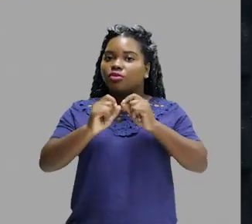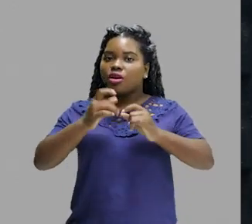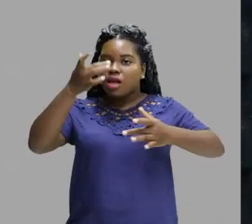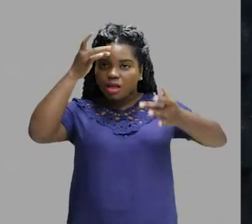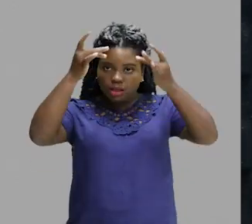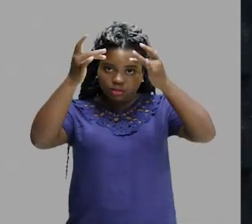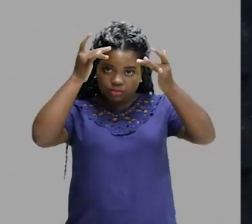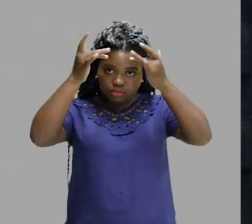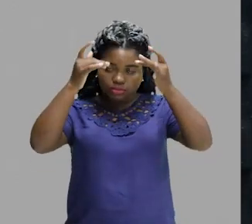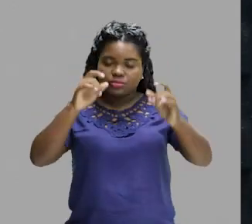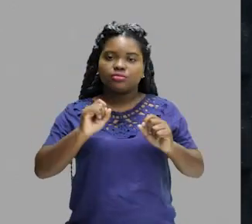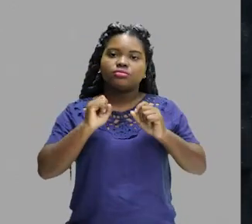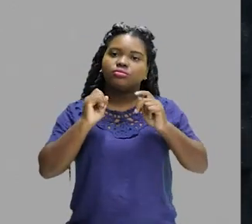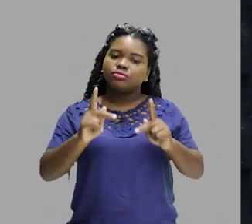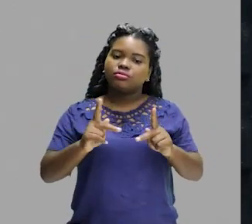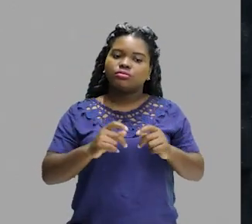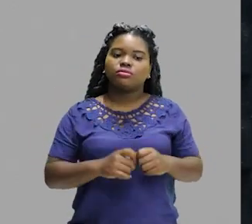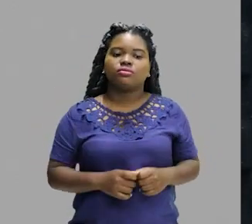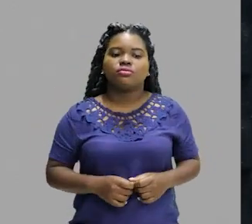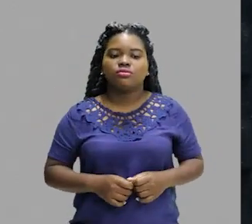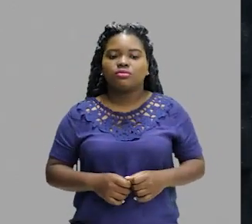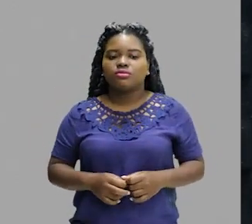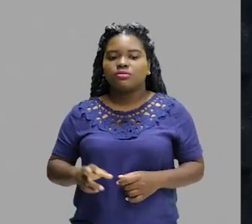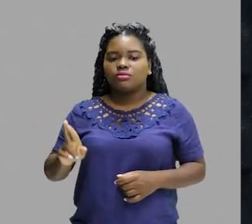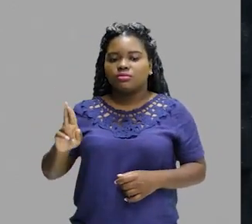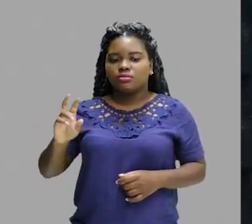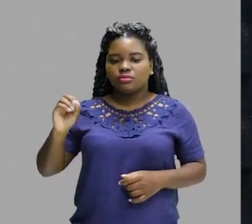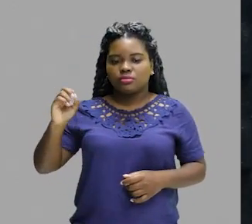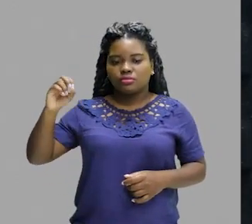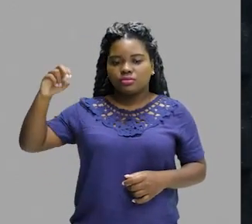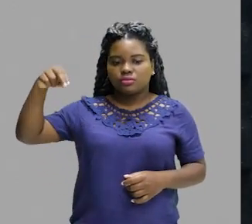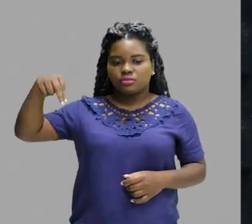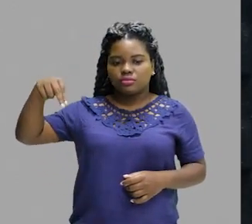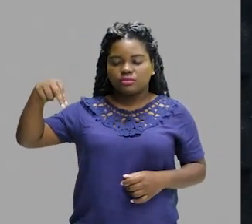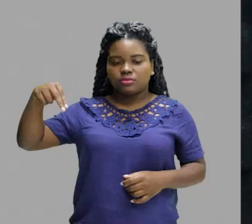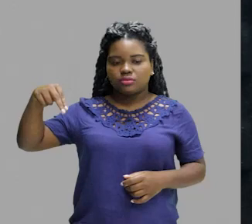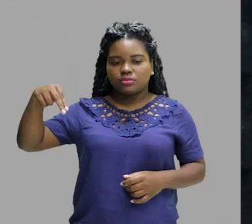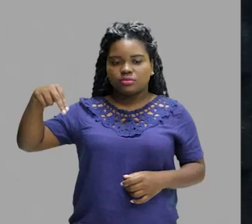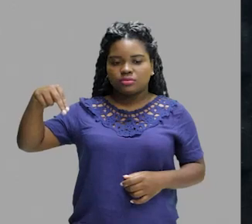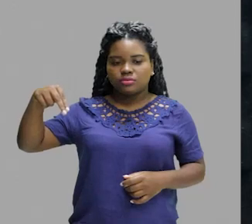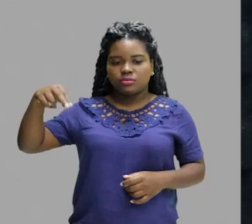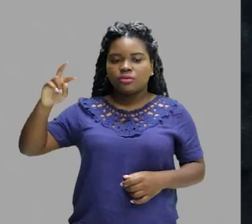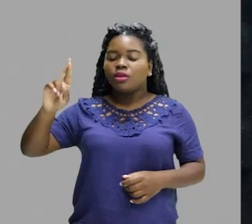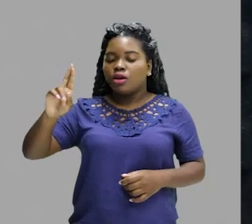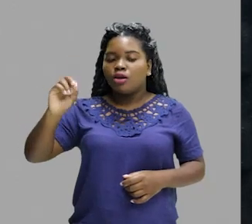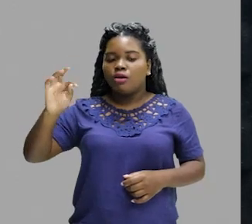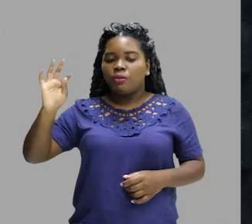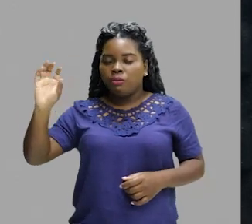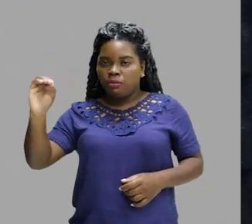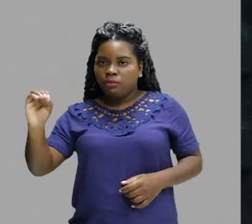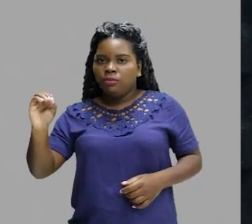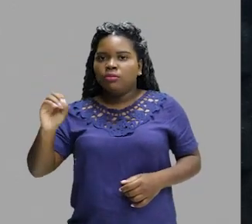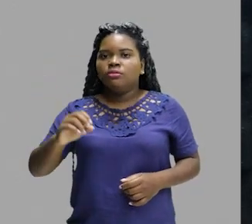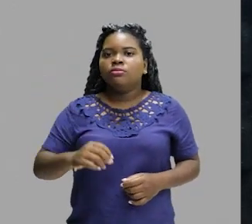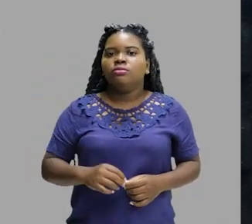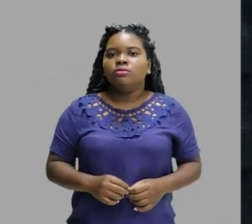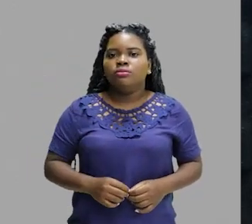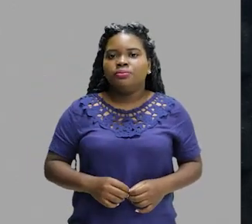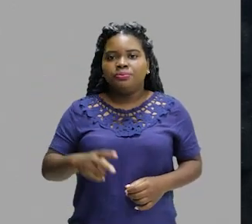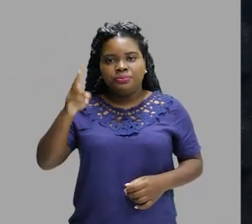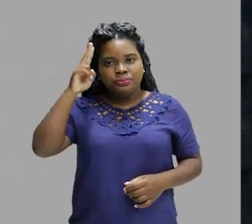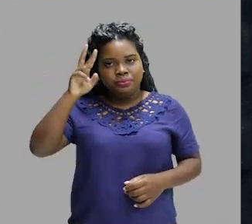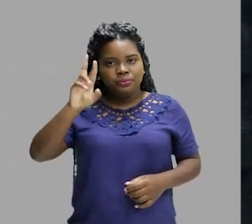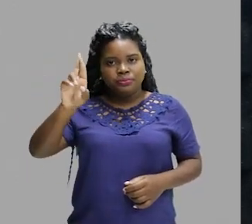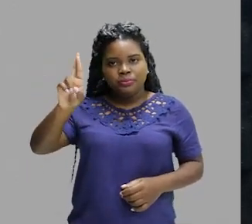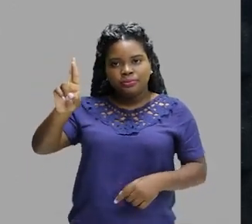associar a pronúncia também, tá? Romper, romper. Roto, roto. Lembrando